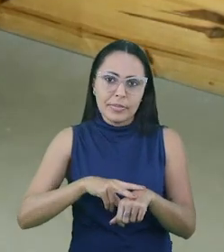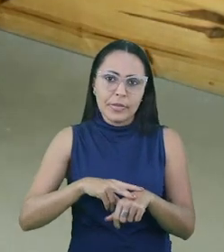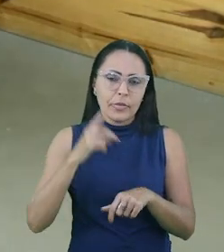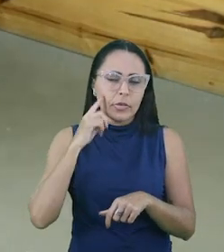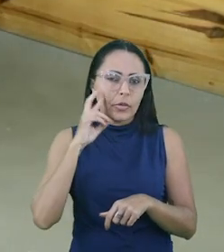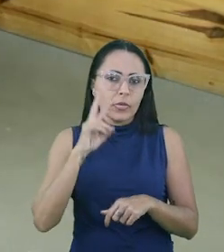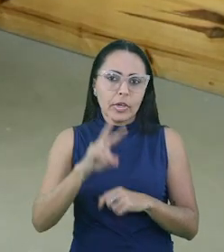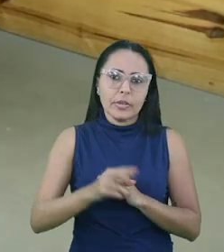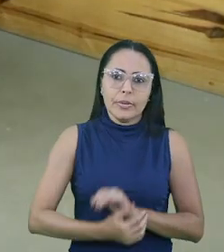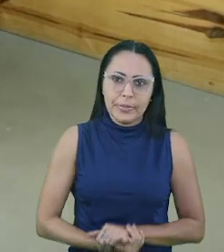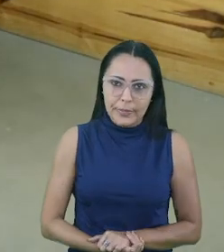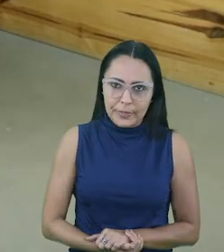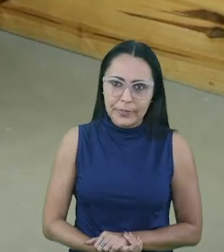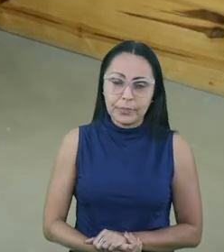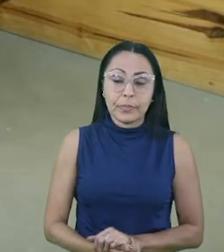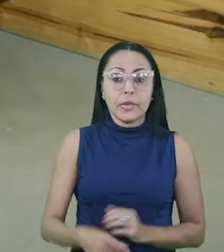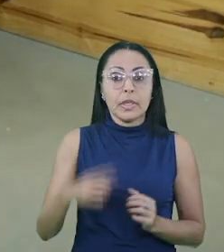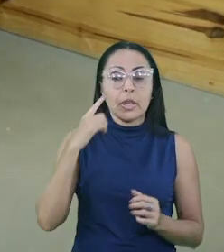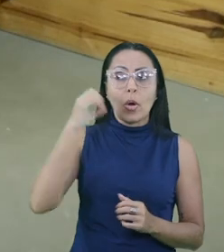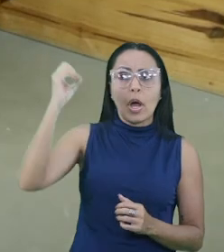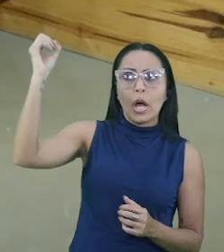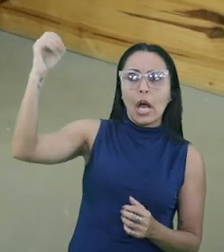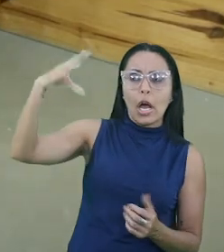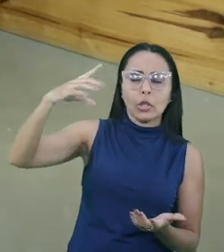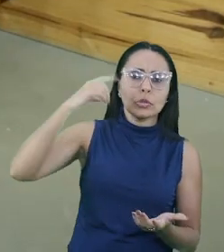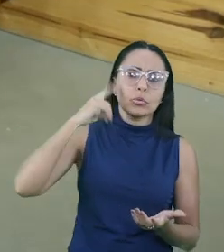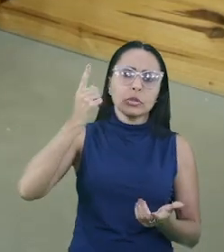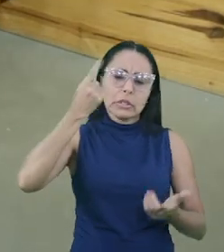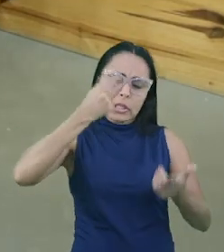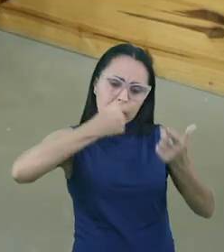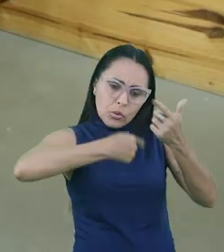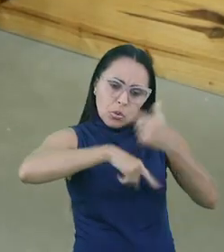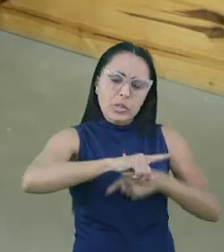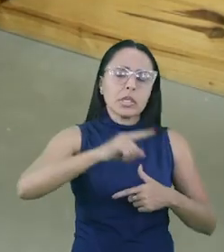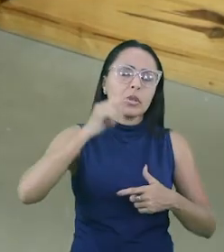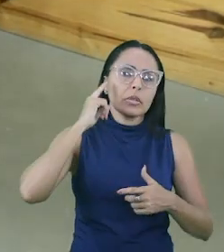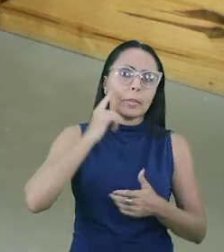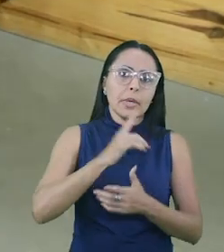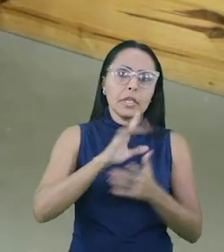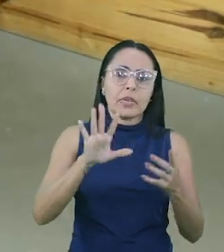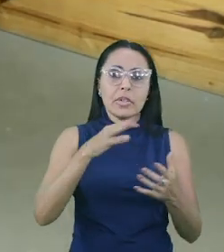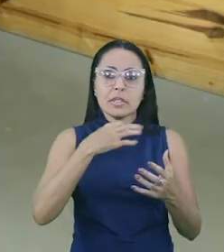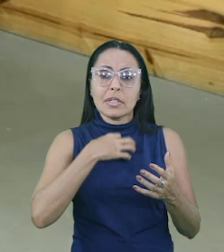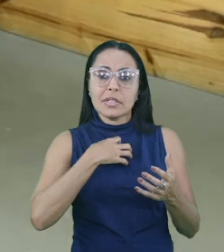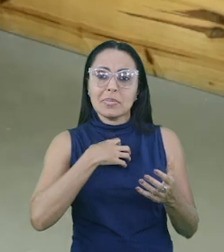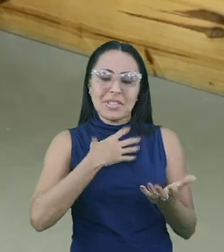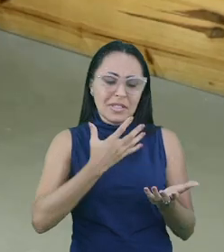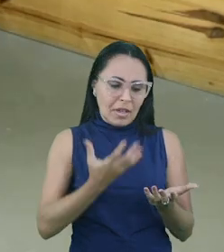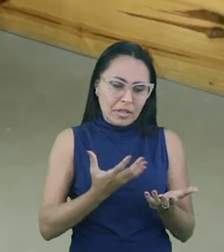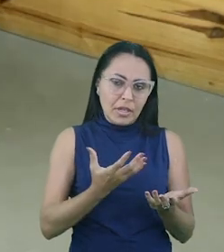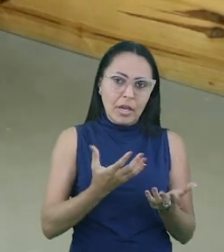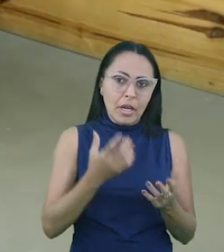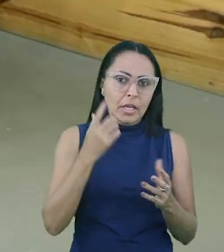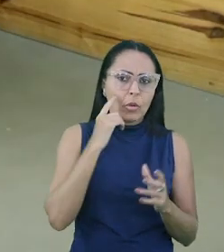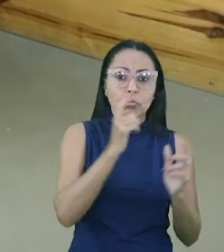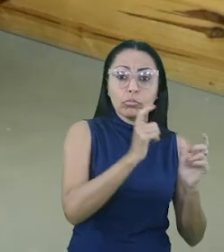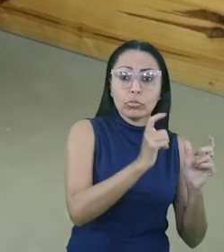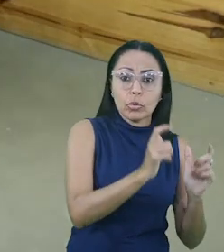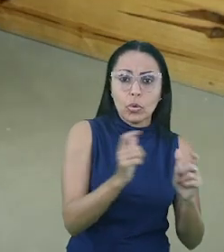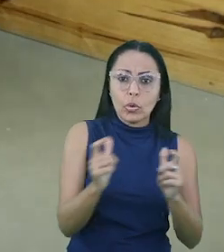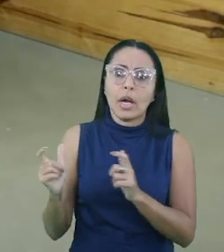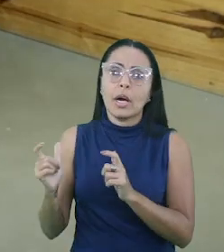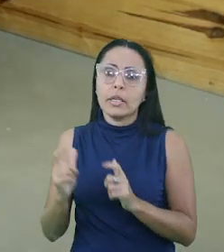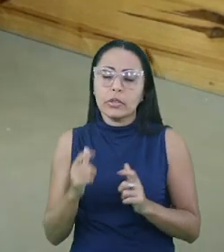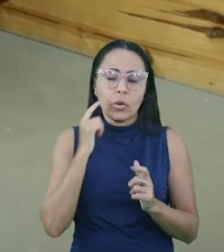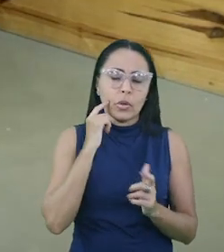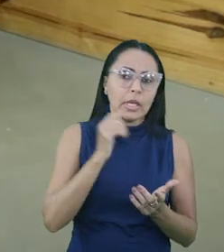vendo aqui. Isso quer dizer que a luz atingiu ela e ela secou porque estava sensibilizada à luz. Nos lugares onde a